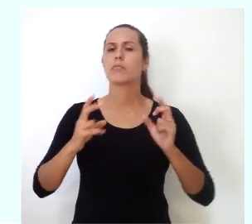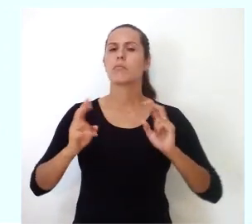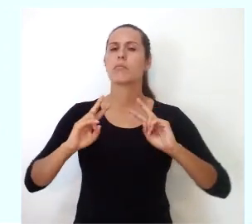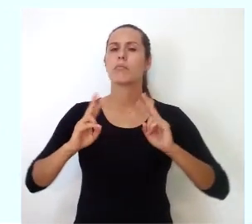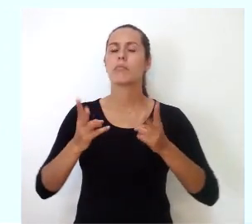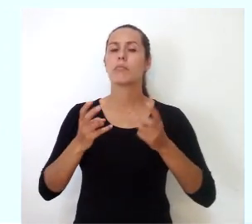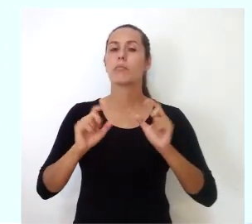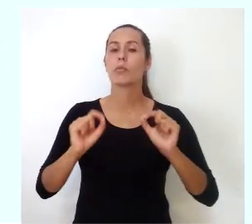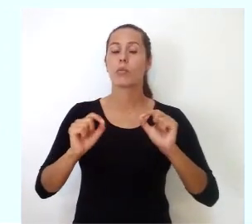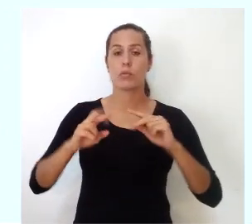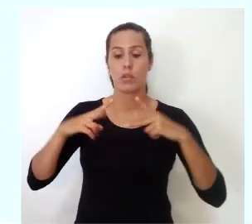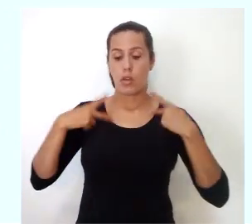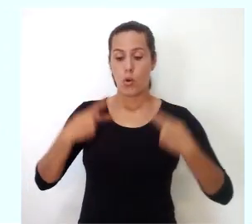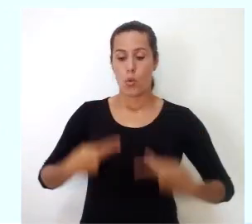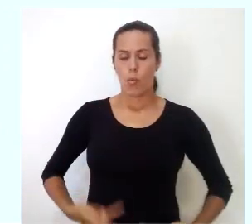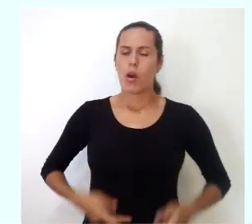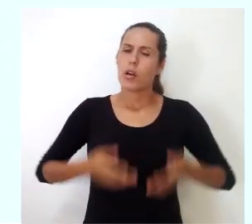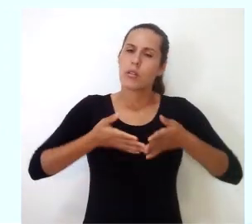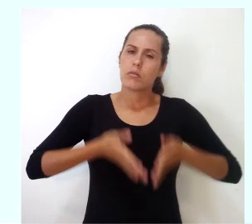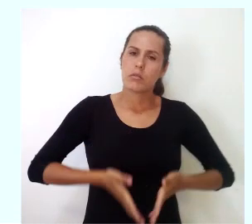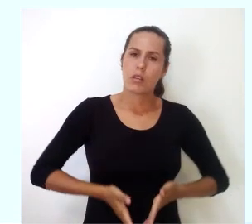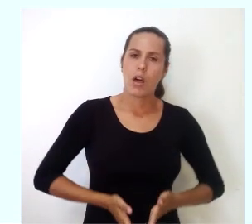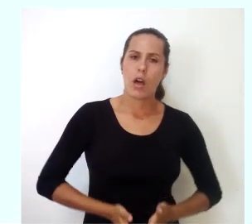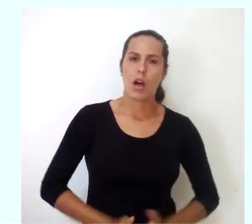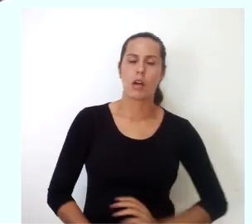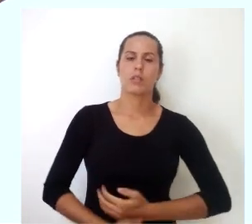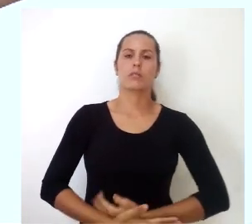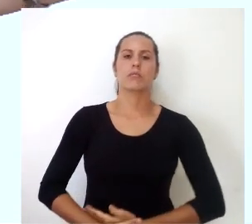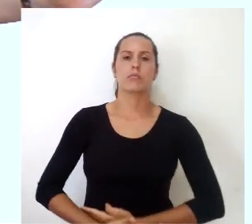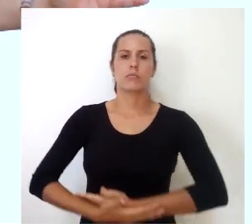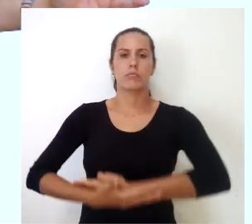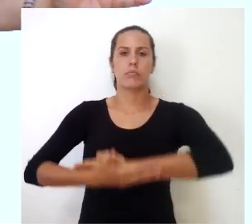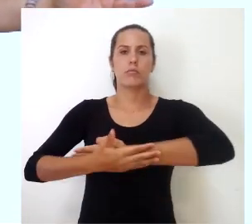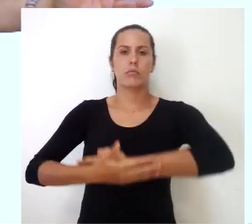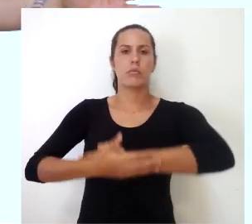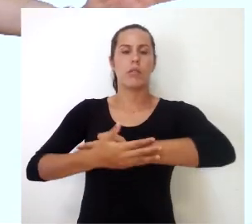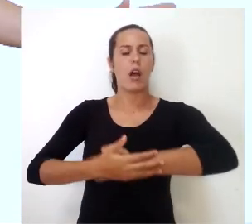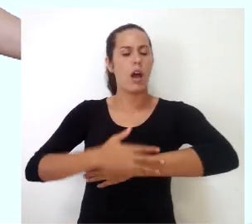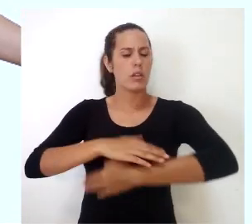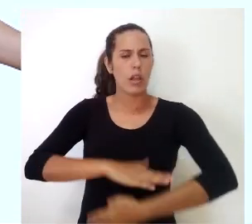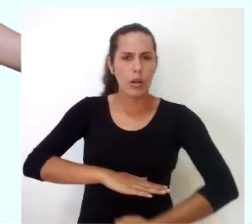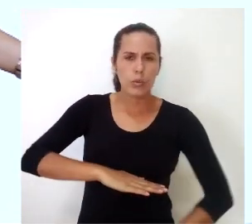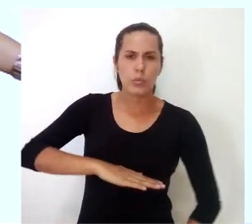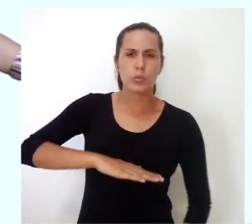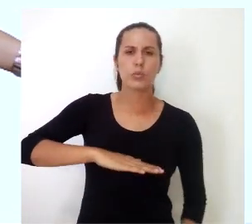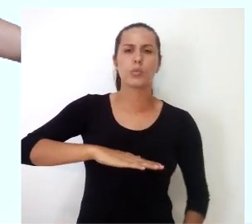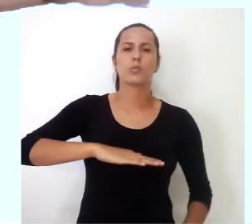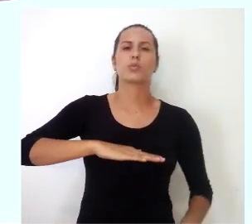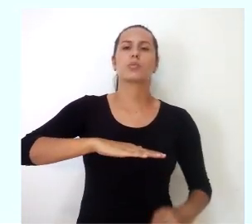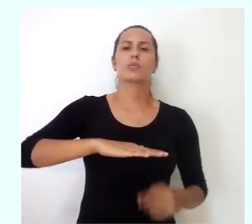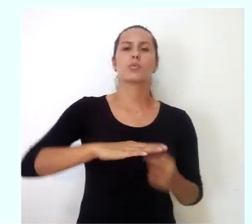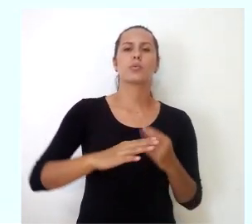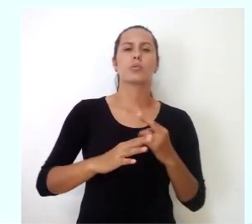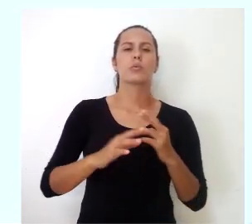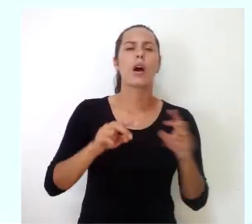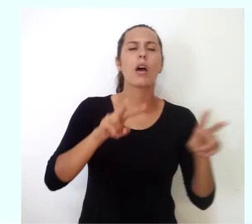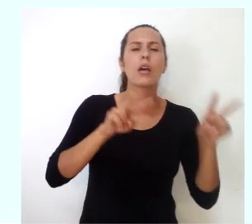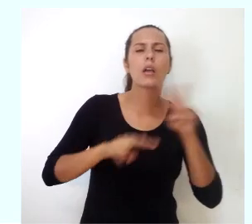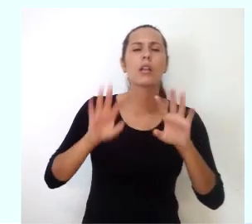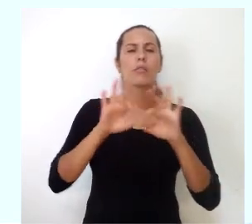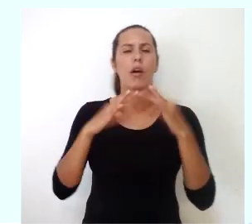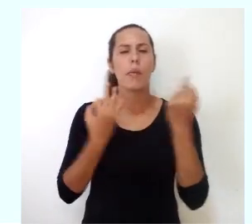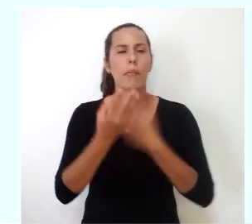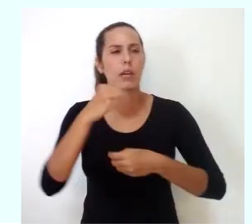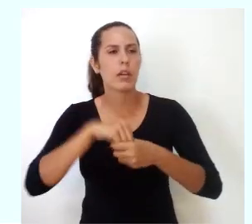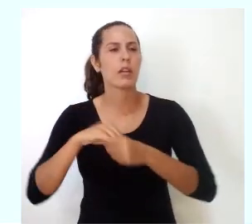humano nasce e ao longo de sua vida, com as suas relações, tanto com a sociedade e como nosso ponto,